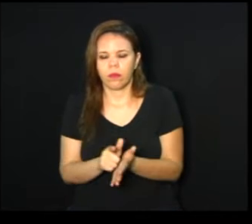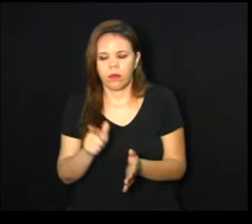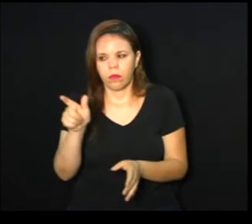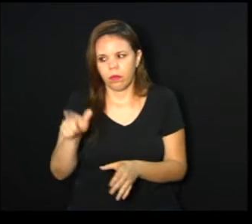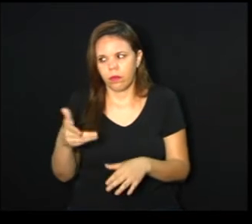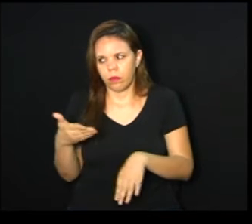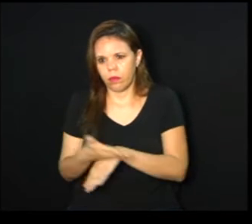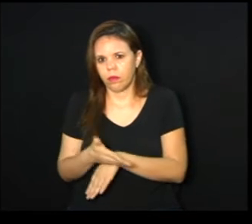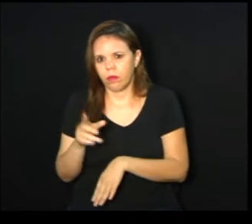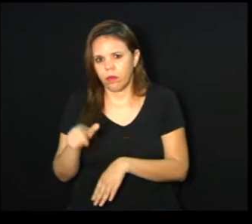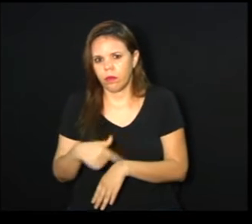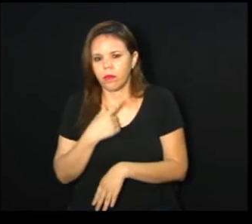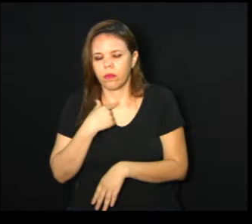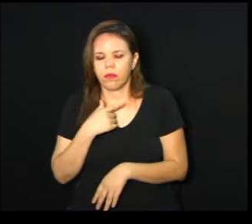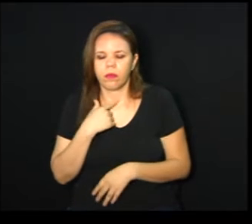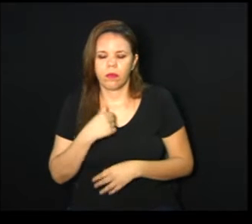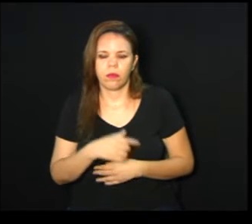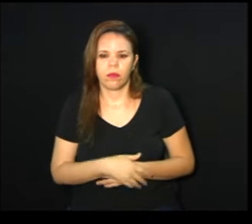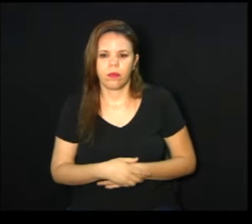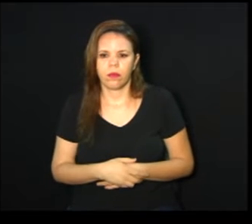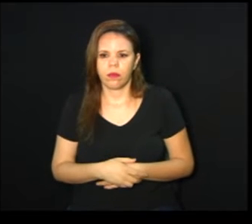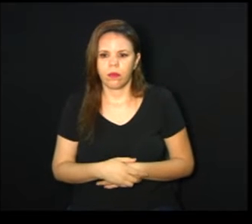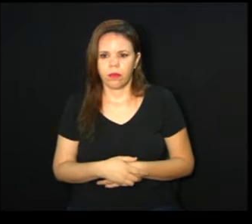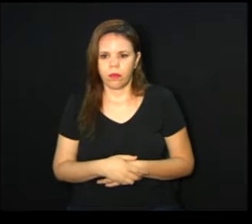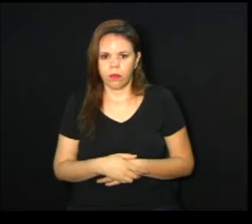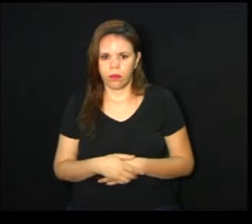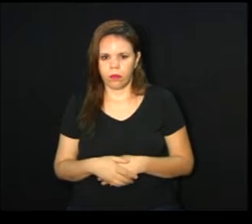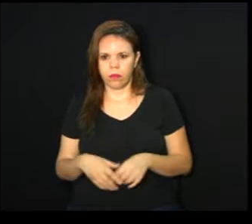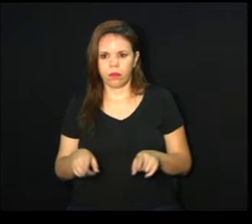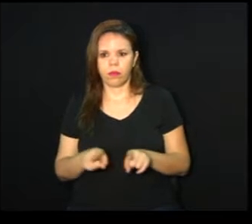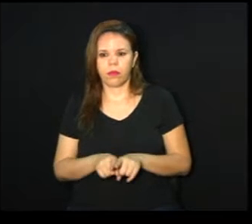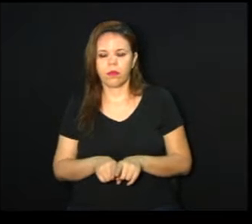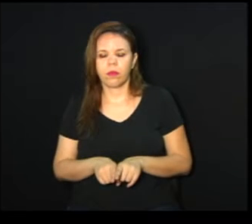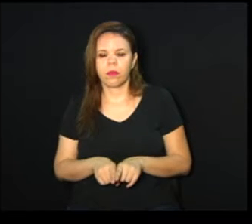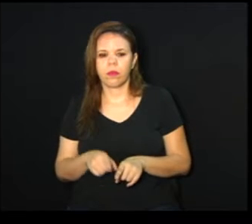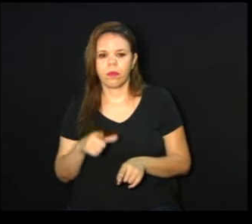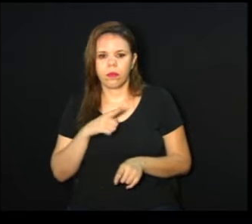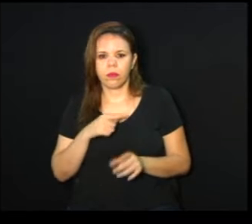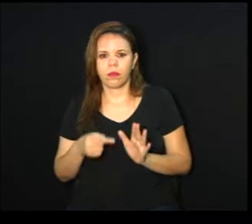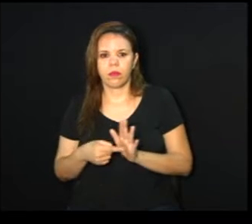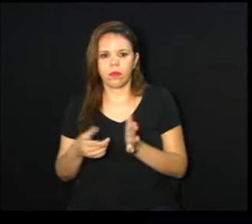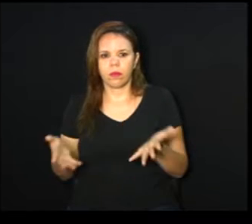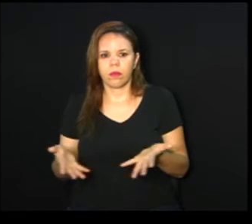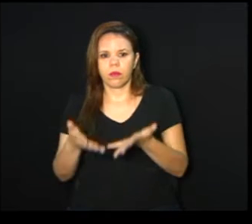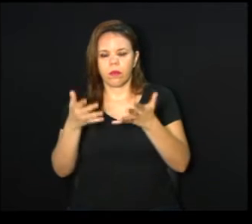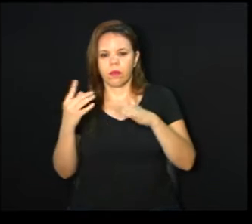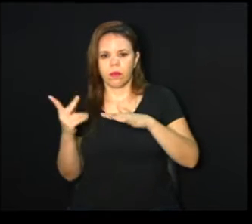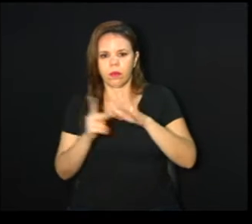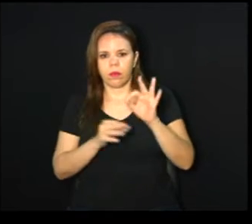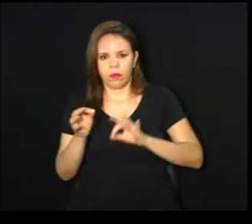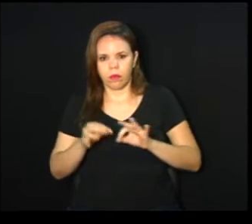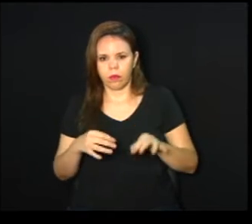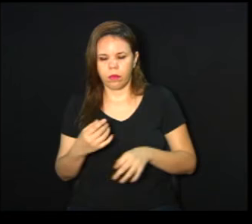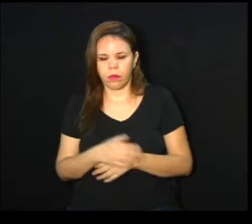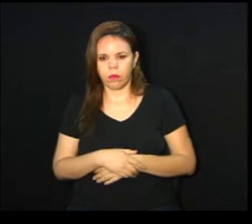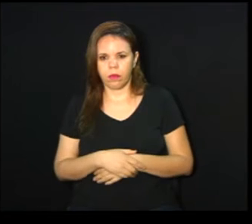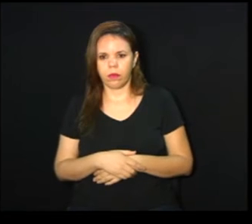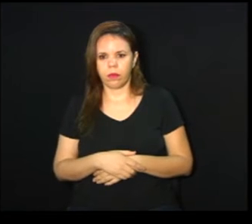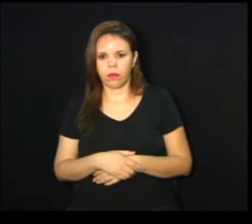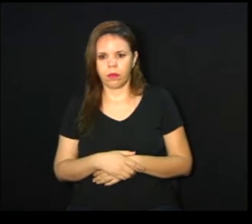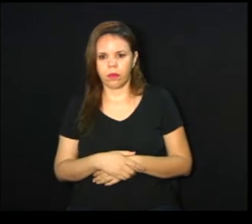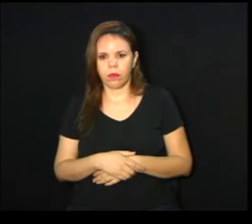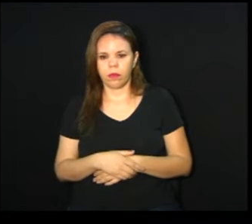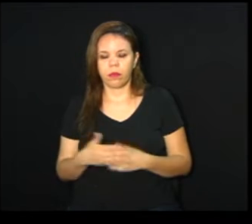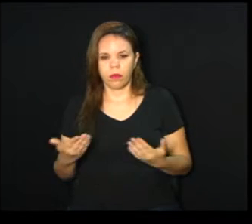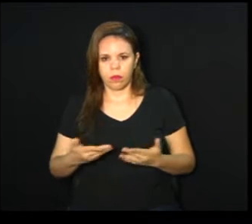isso se assim desejasse. Além disso, levamos essas contribuições desse projeto para a agência, pois